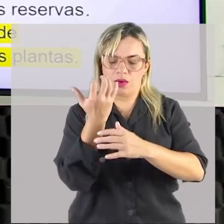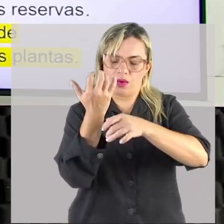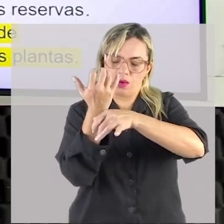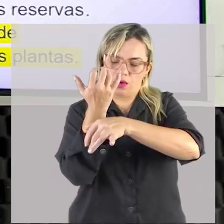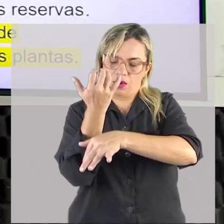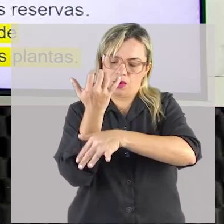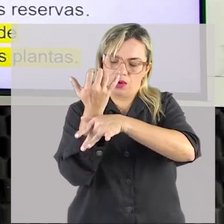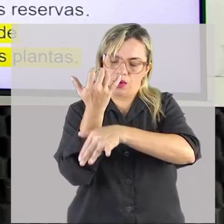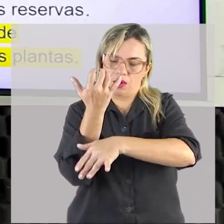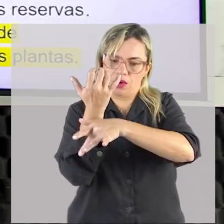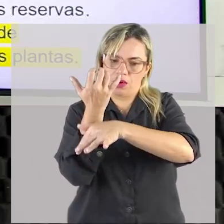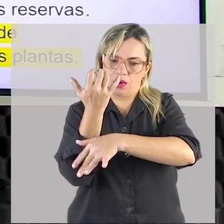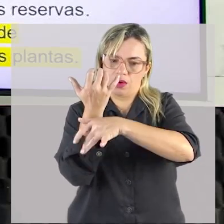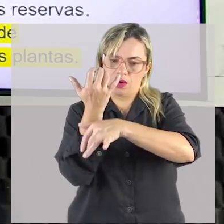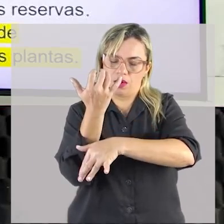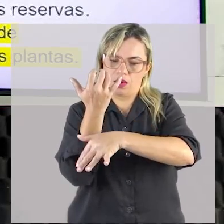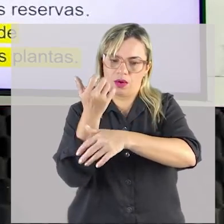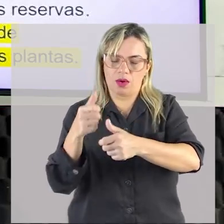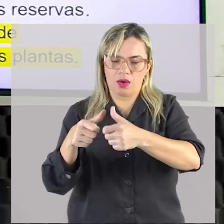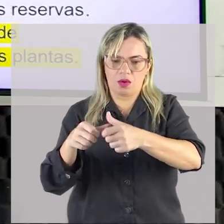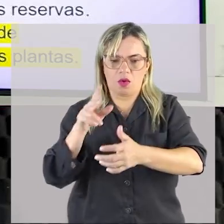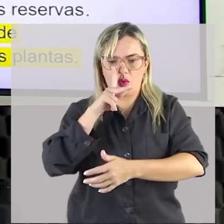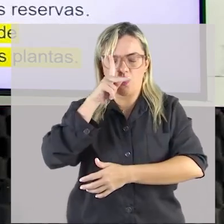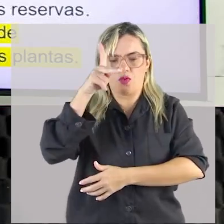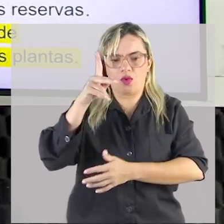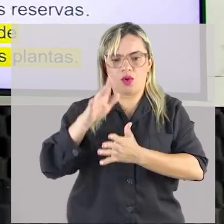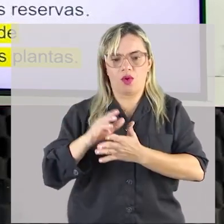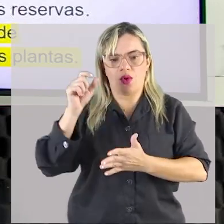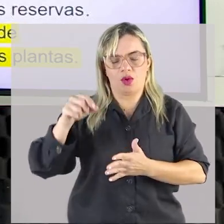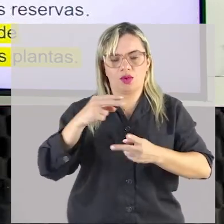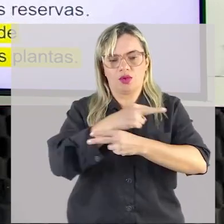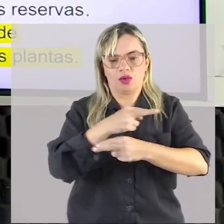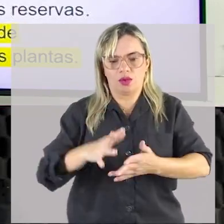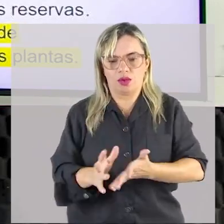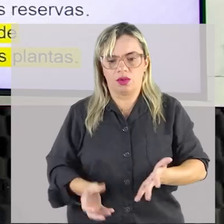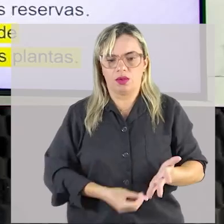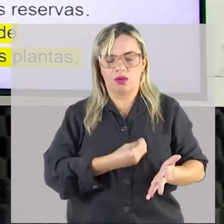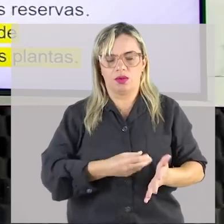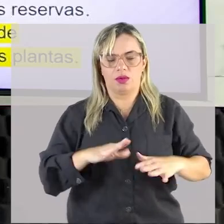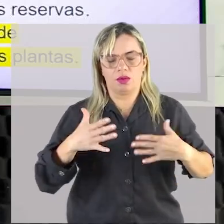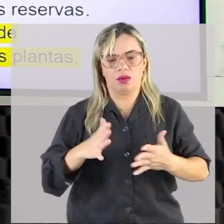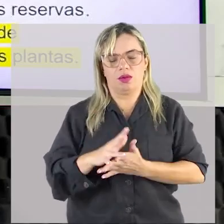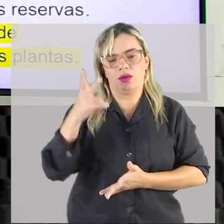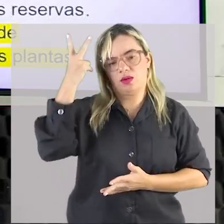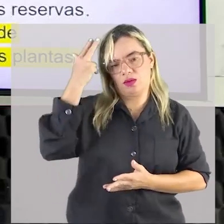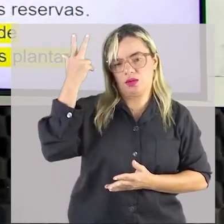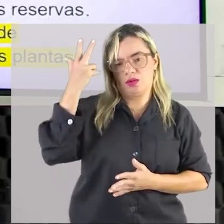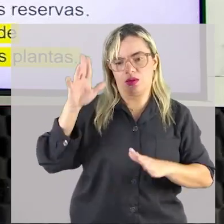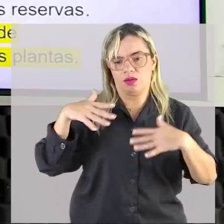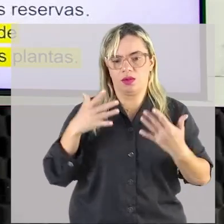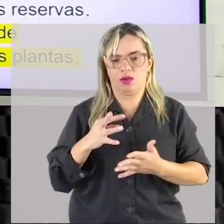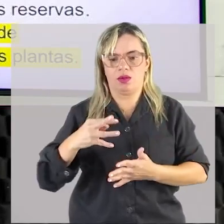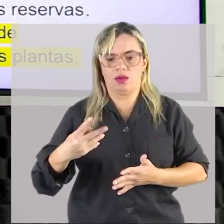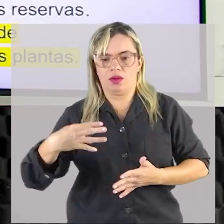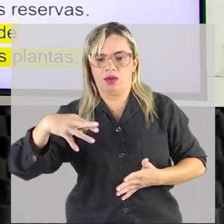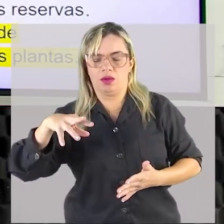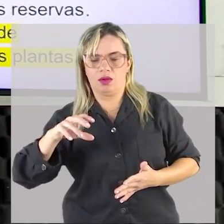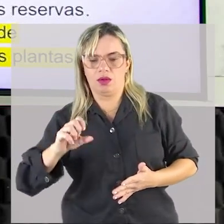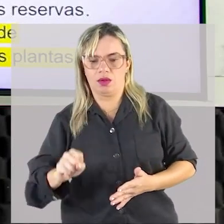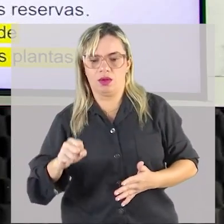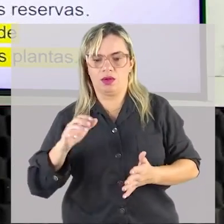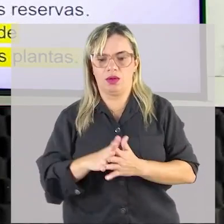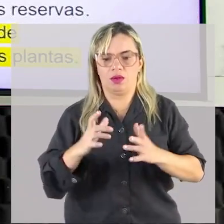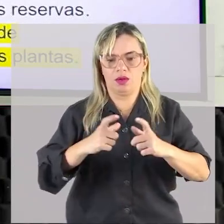segurar, né, aquele indivíduo. Então, é comum encontrar raízes tabulares que